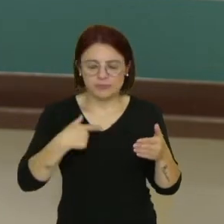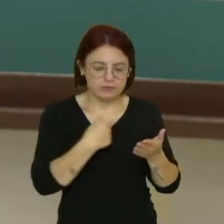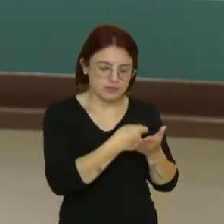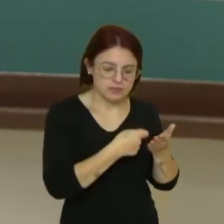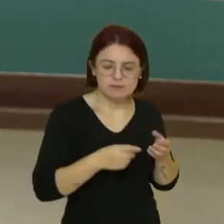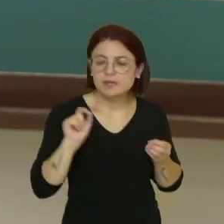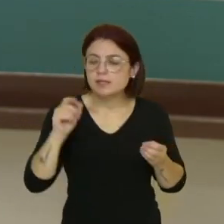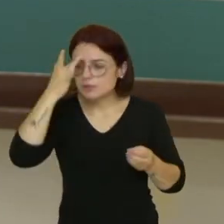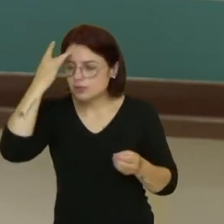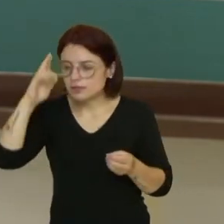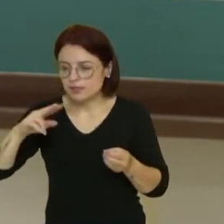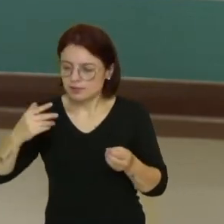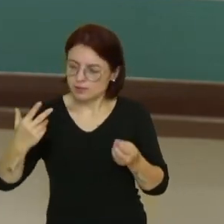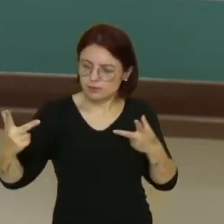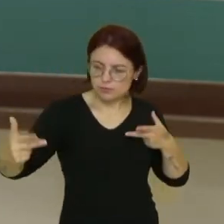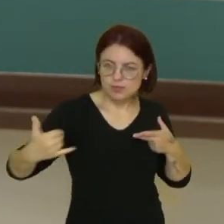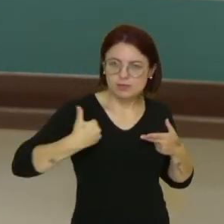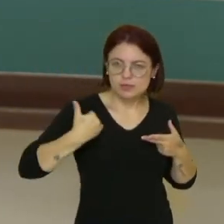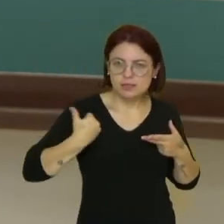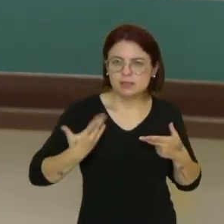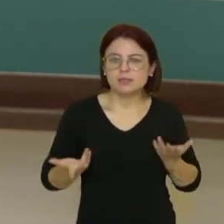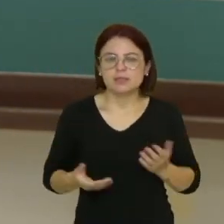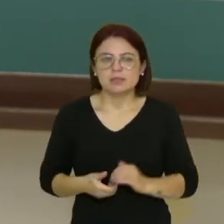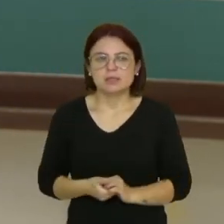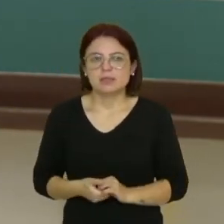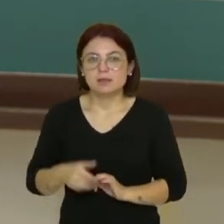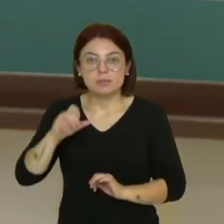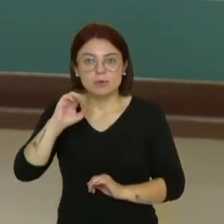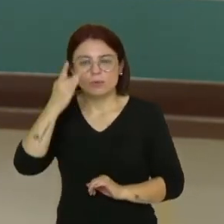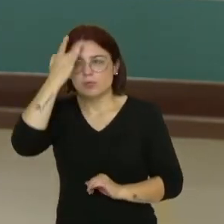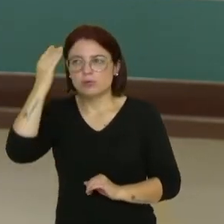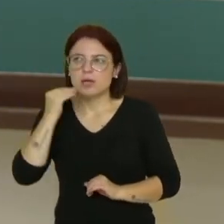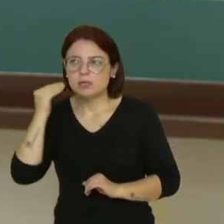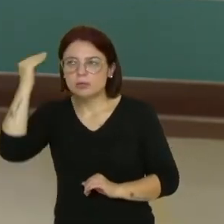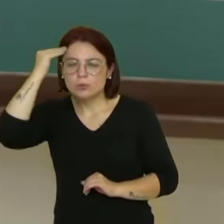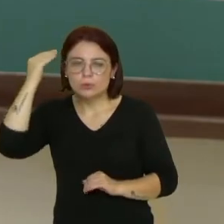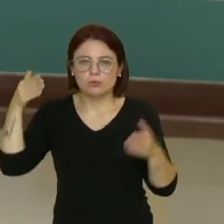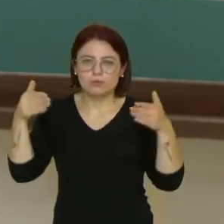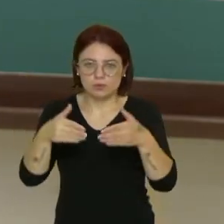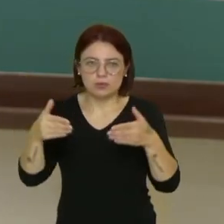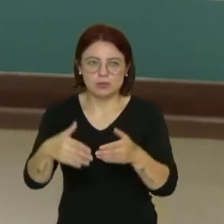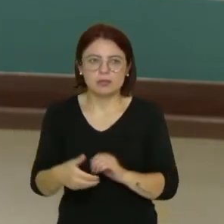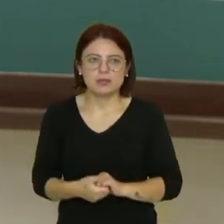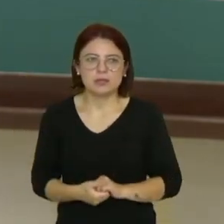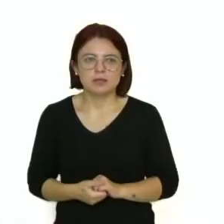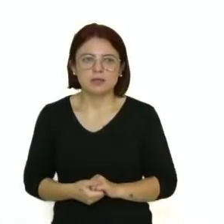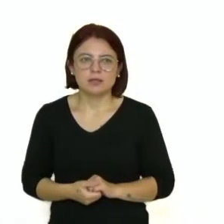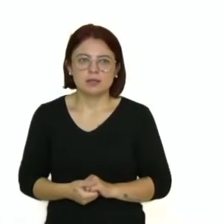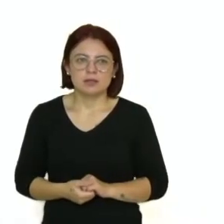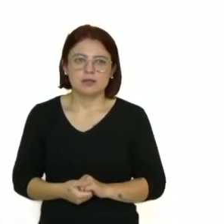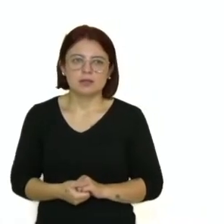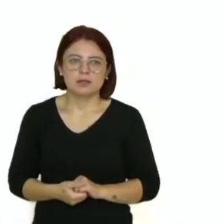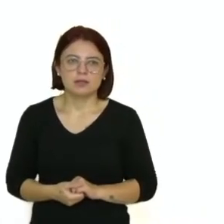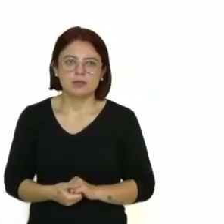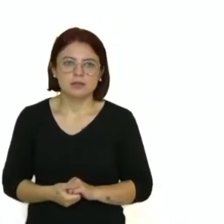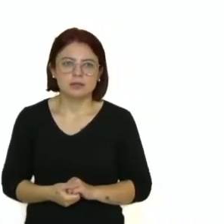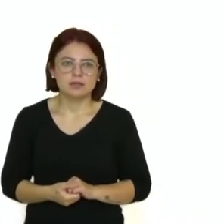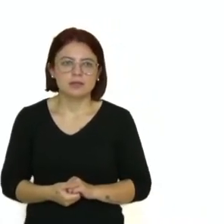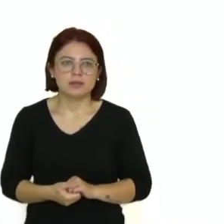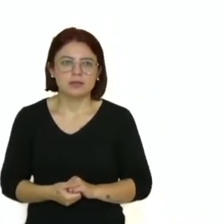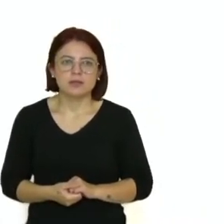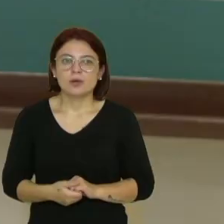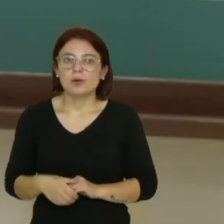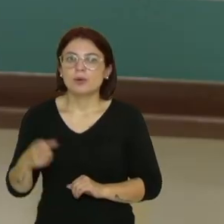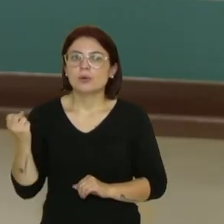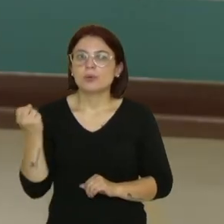da mesma idade do que eu? São para adultos? Para quem? Então, a linguagem vai ser de acordo com o público.